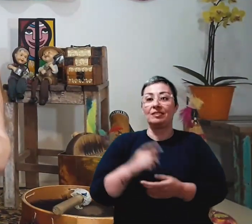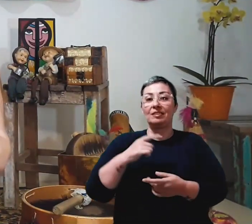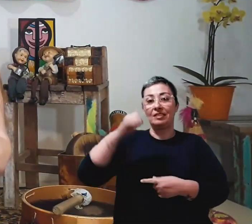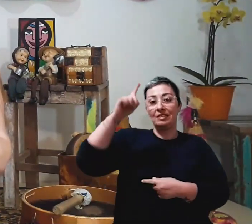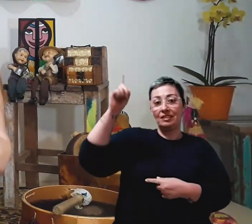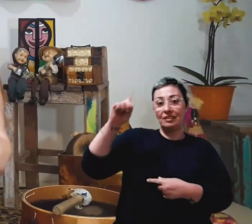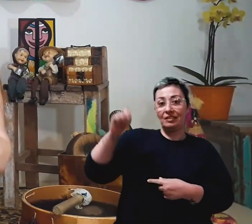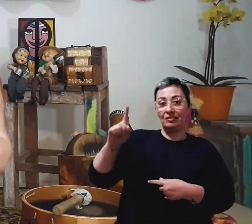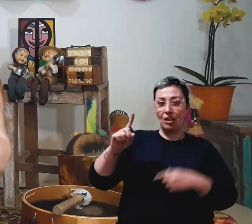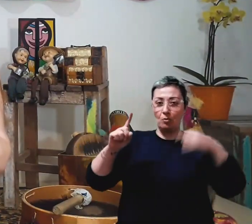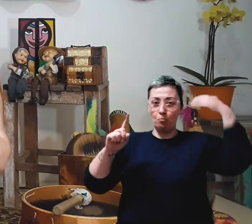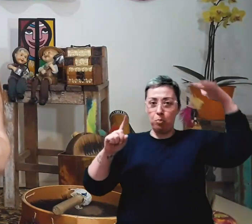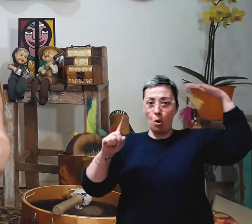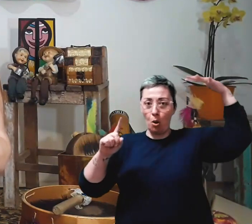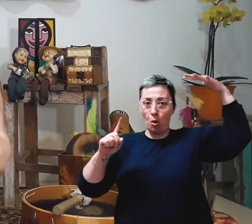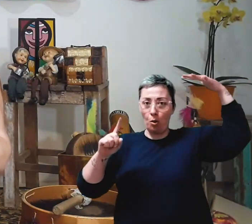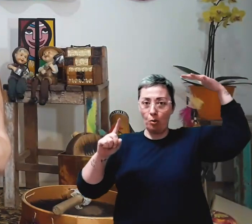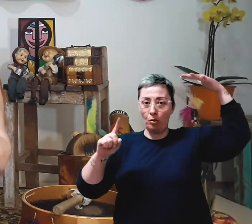Raio e trovão.